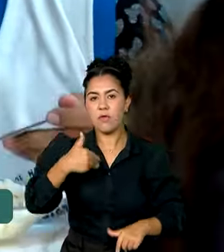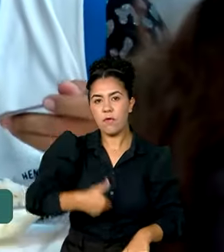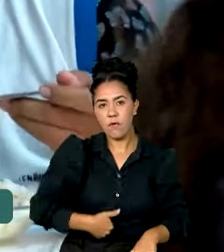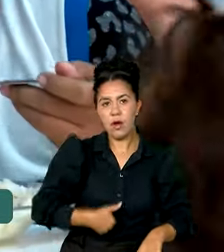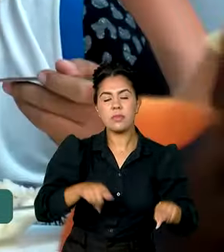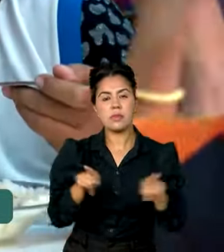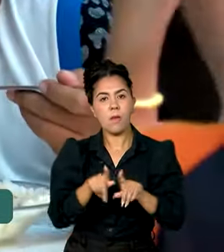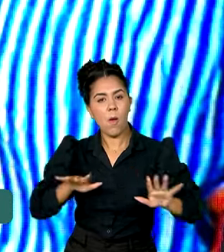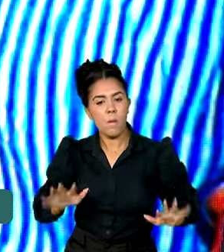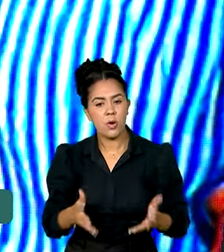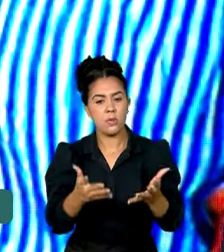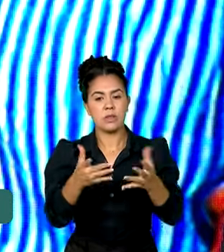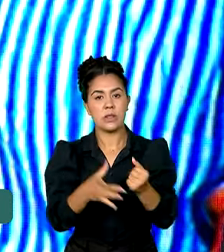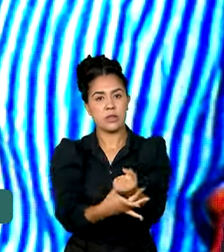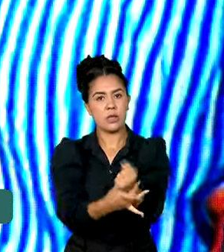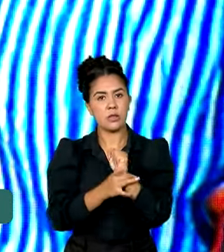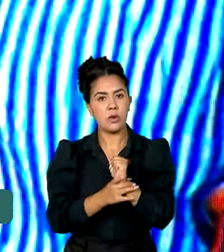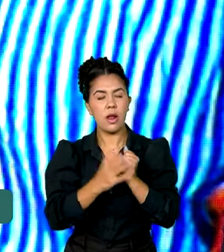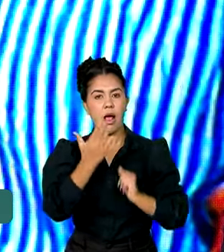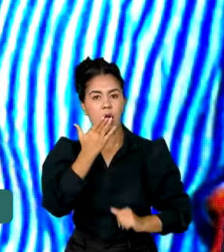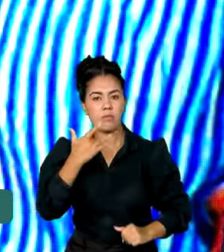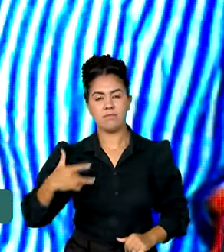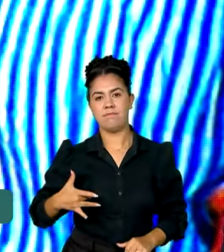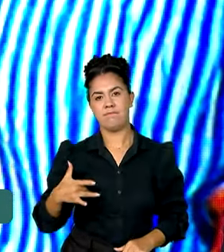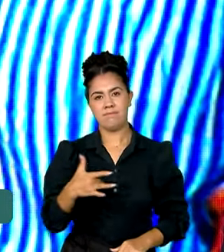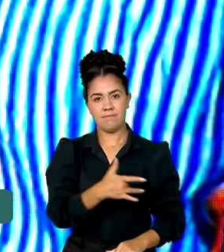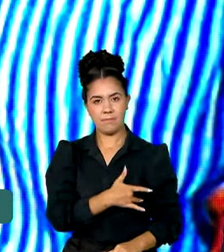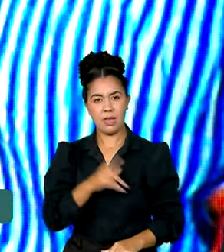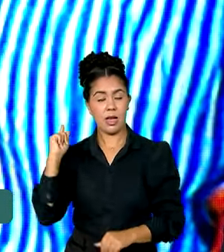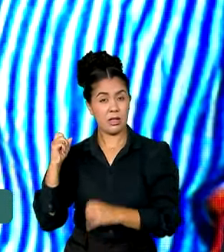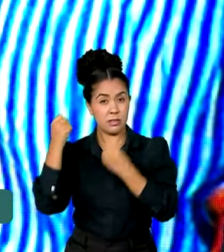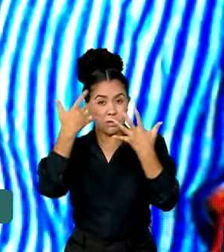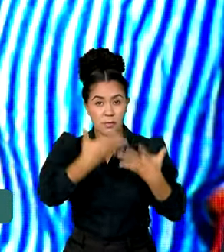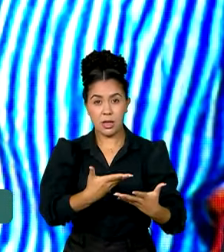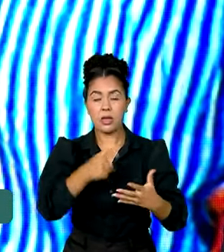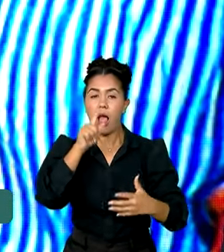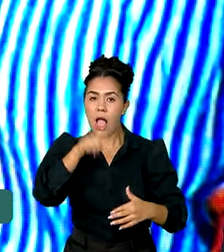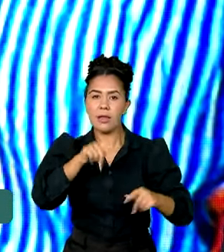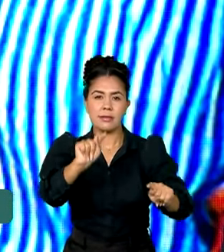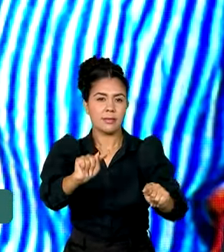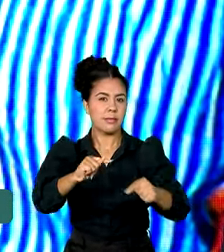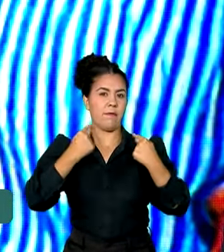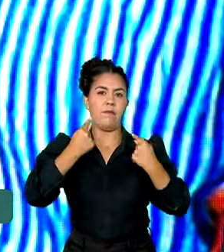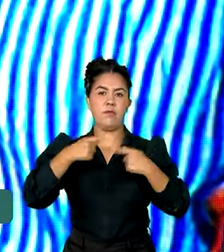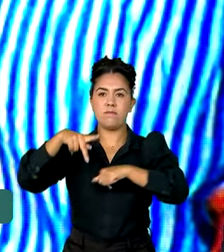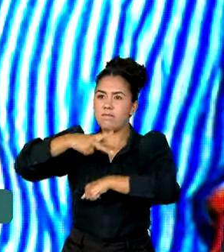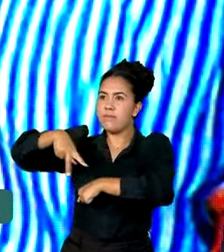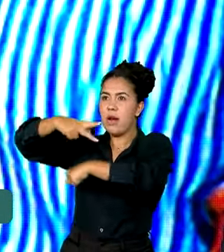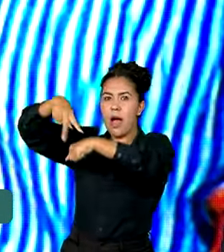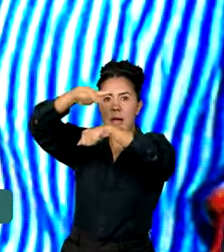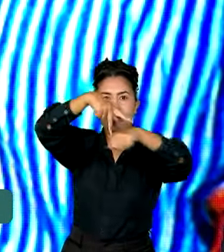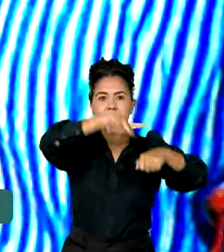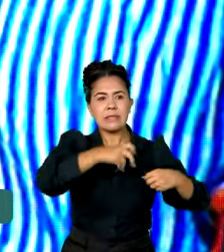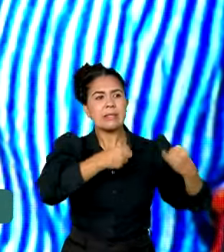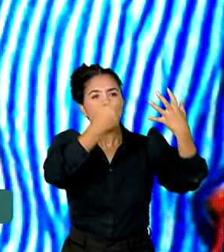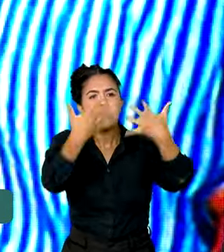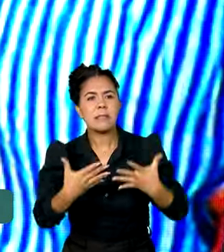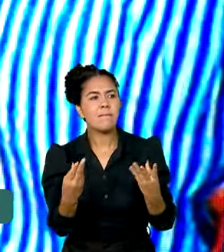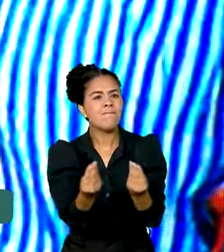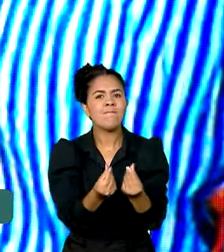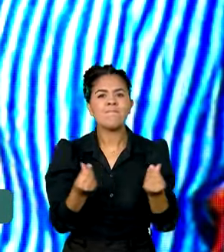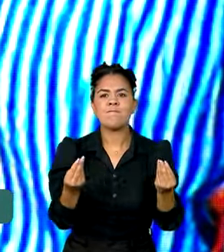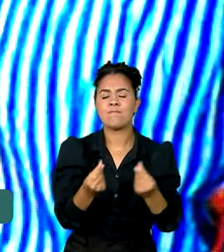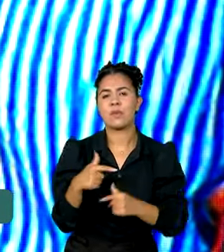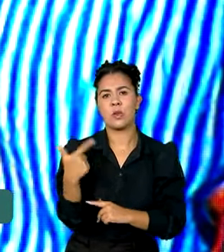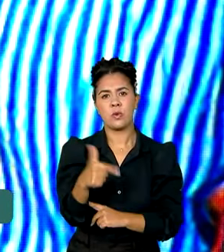da segurança alimentar é um desafio ao mundo porque não existe explicação com o